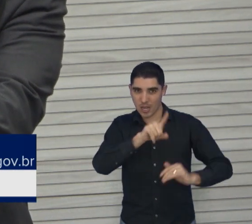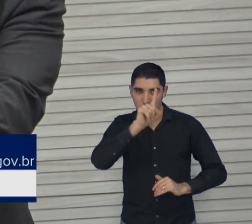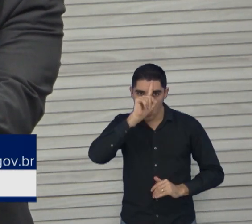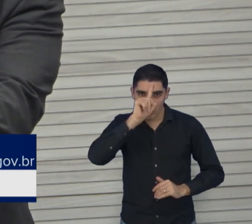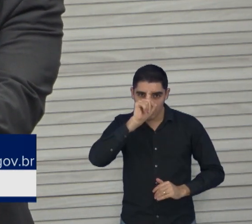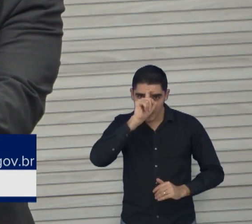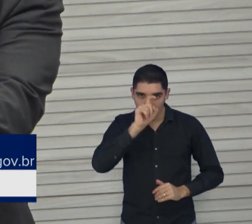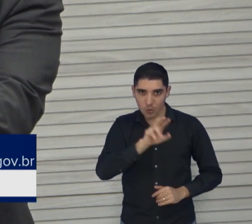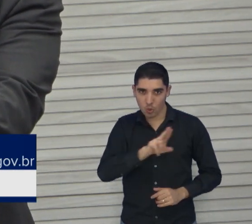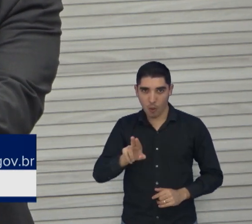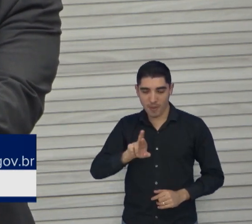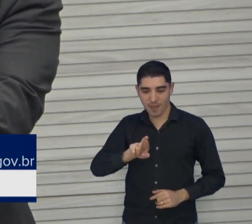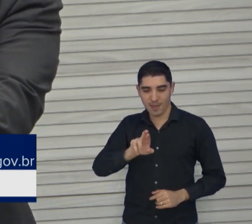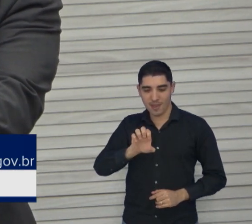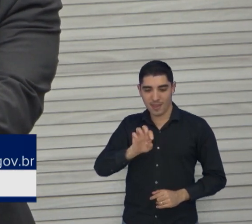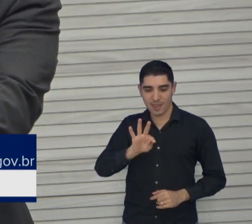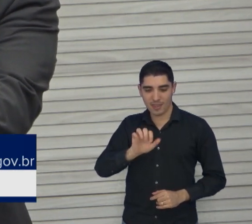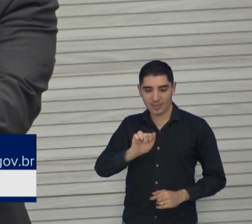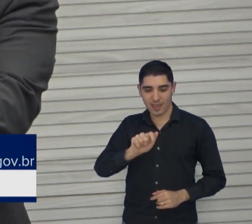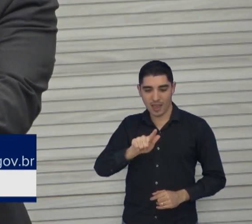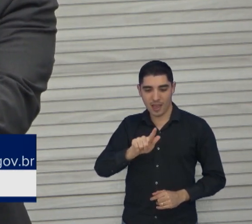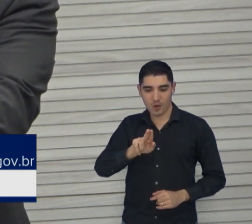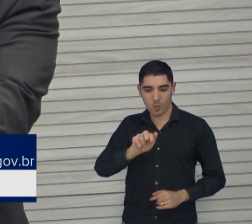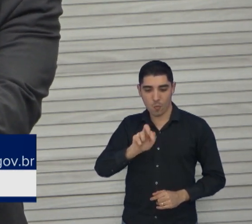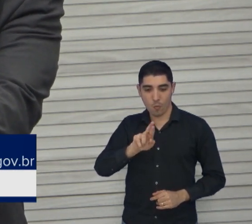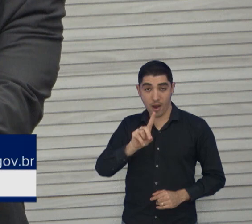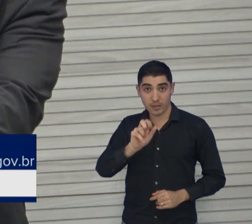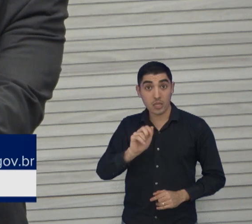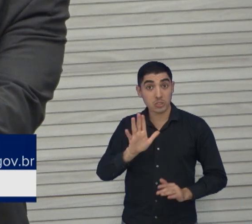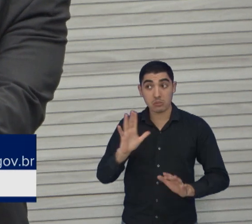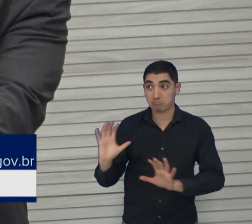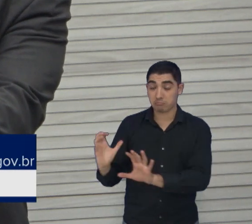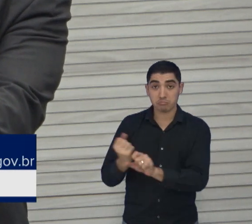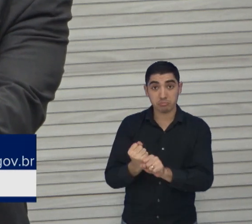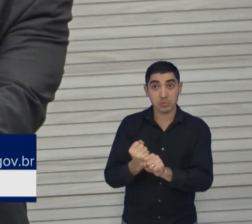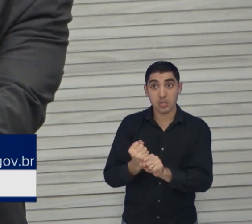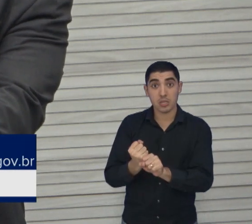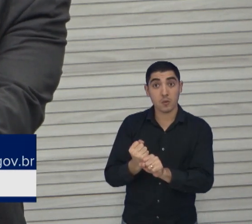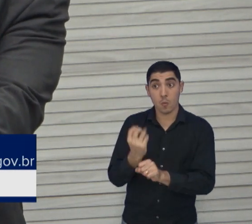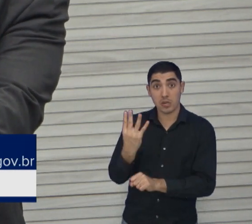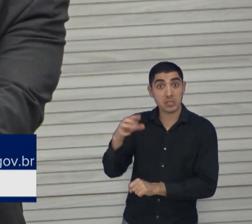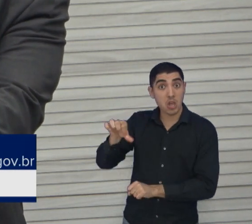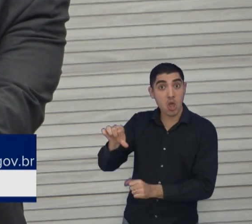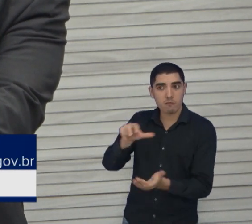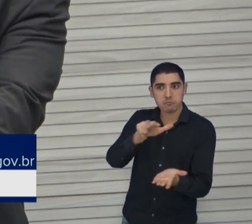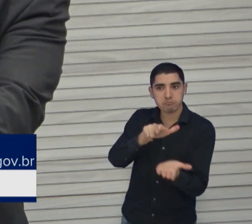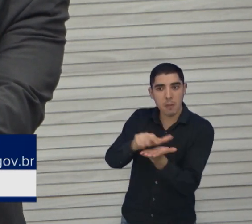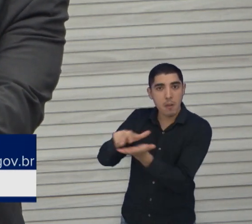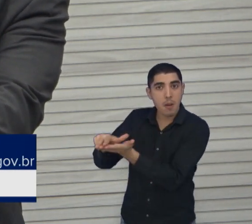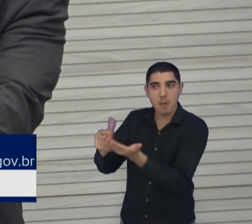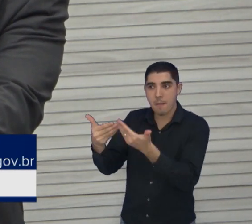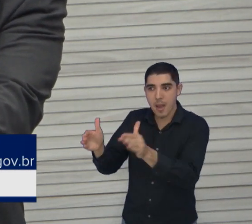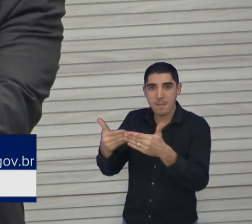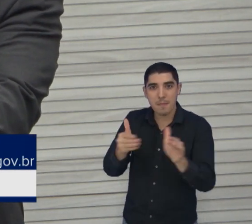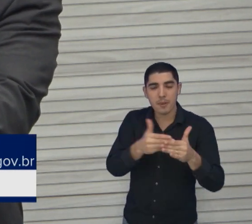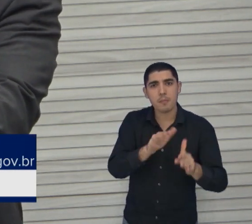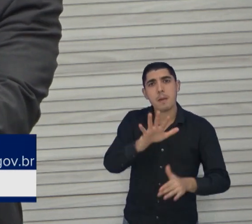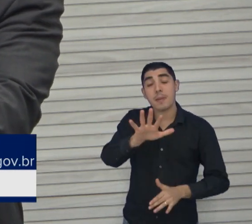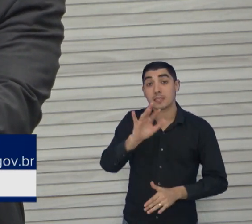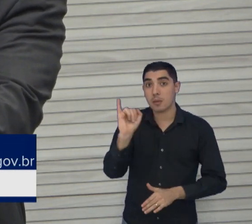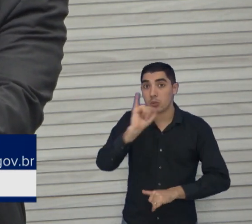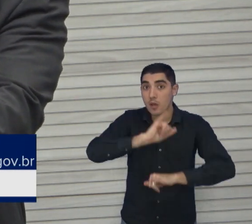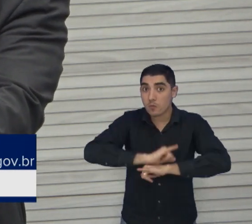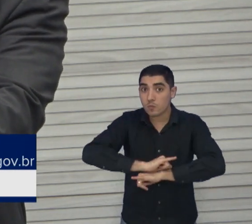Serão novos 47 leitos disponíveis para a nossa cidade. Mas é bom registrar que não tem nada a ver